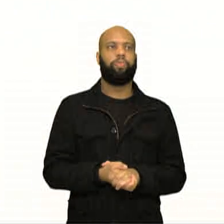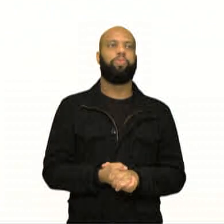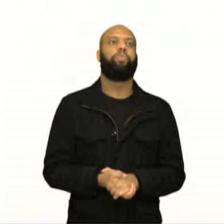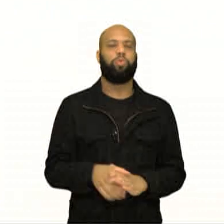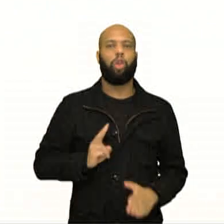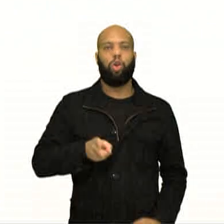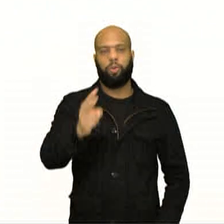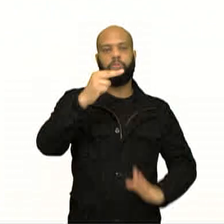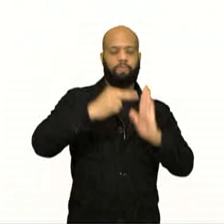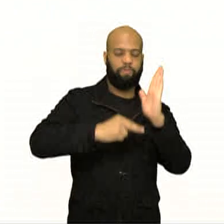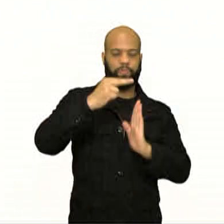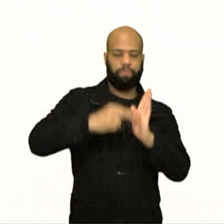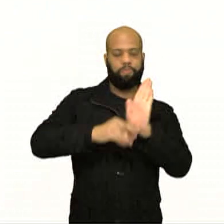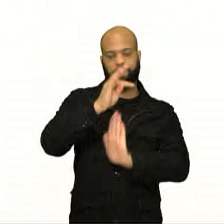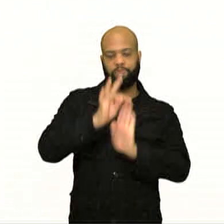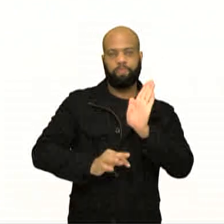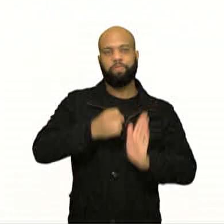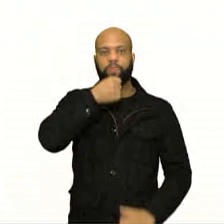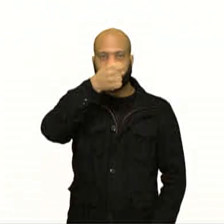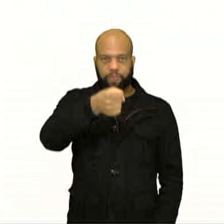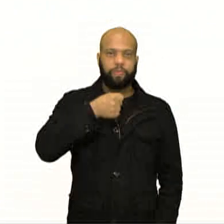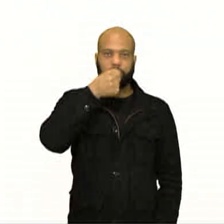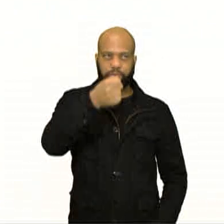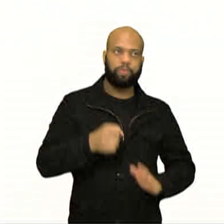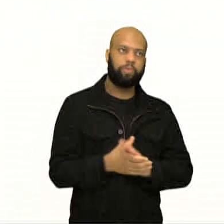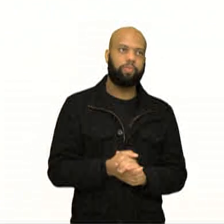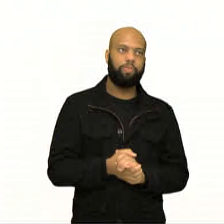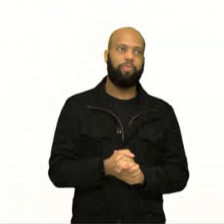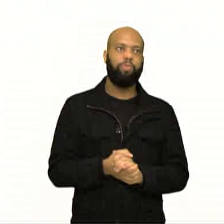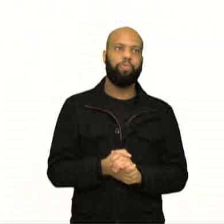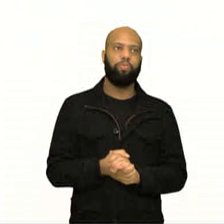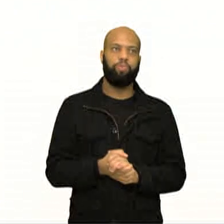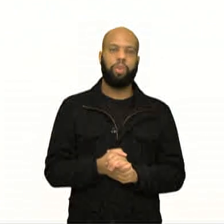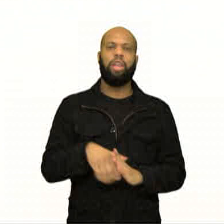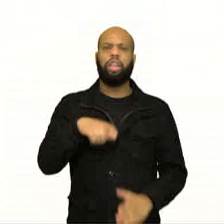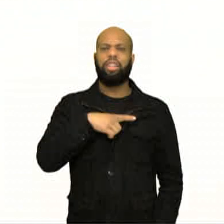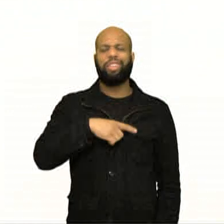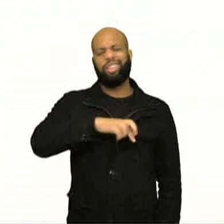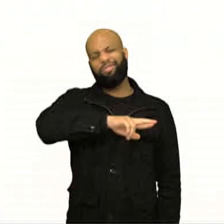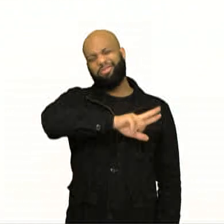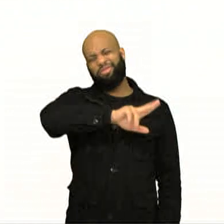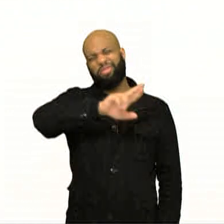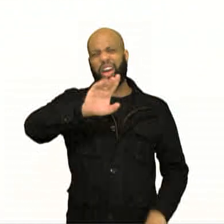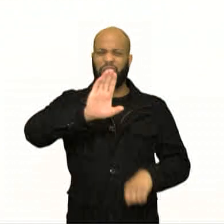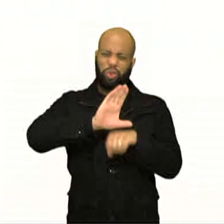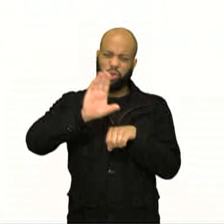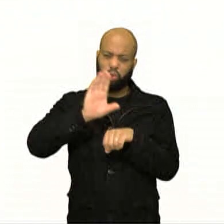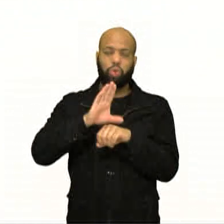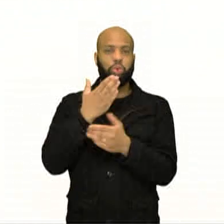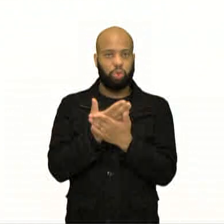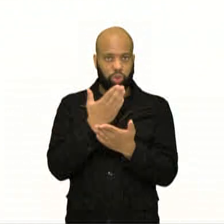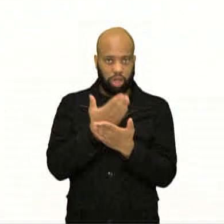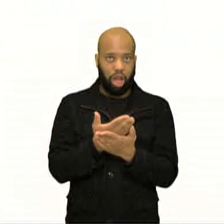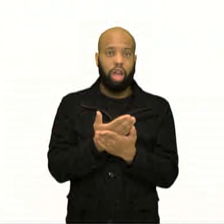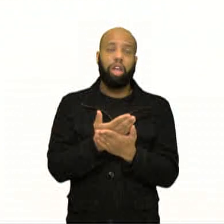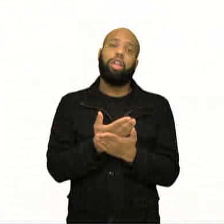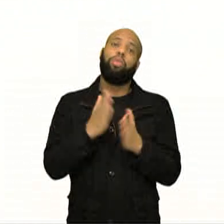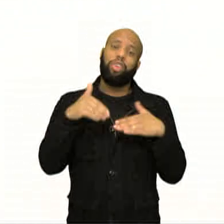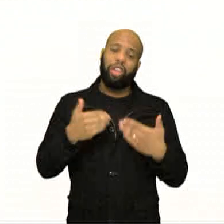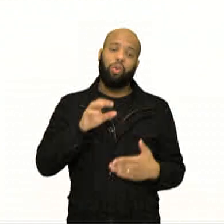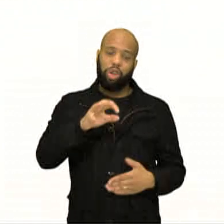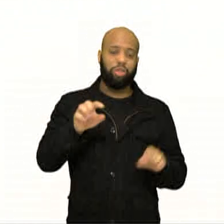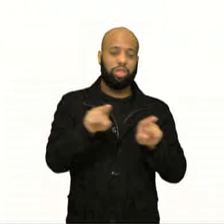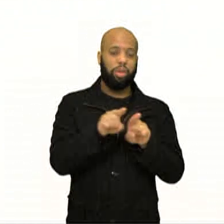vamos continuar então a leitura da nossa reportagem. A grande quantidade de opções para estudar é apontada por muitos estudantes como